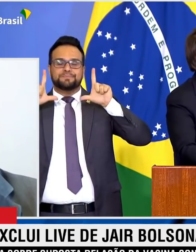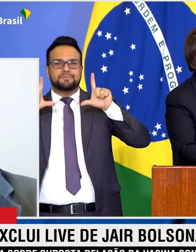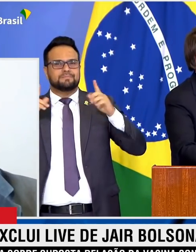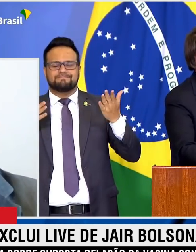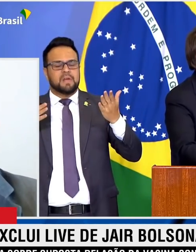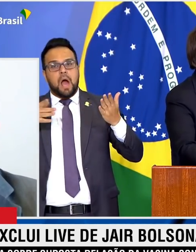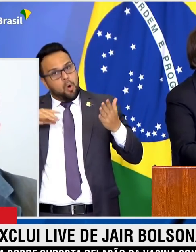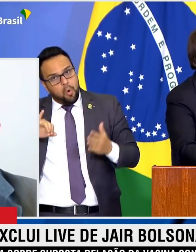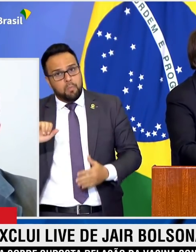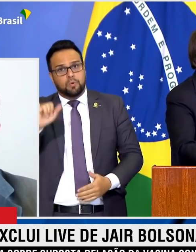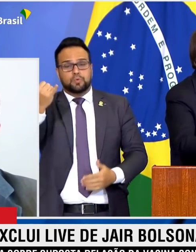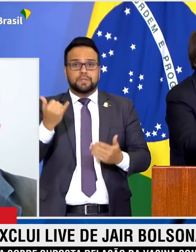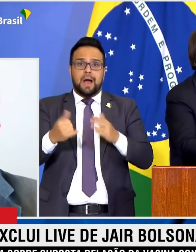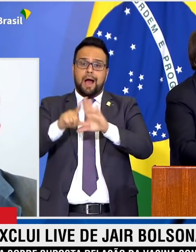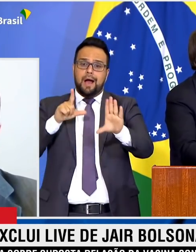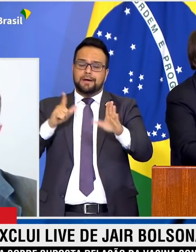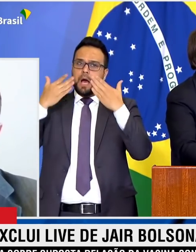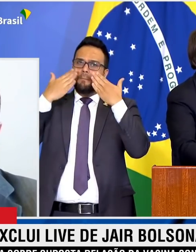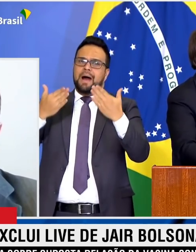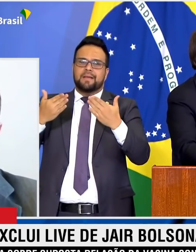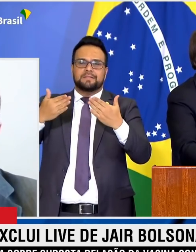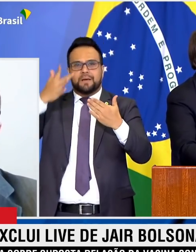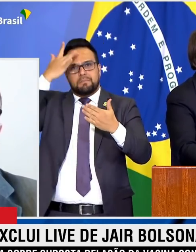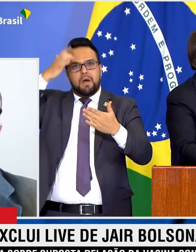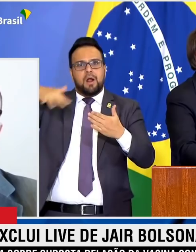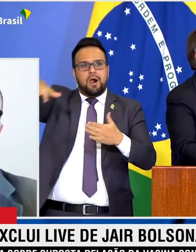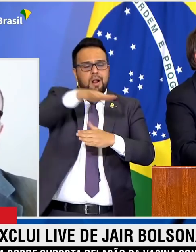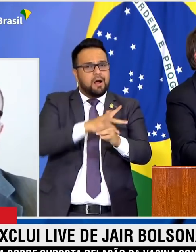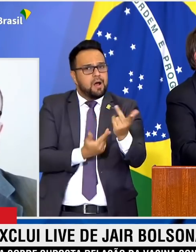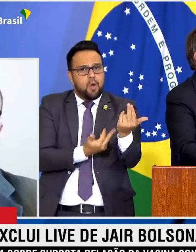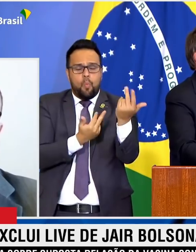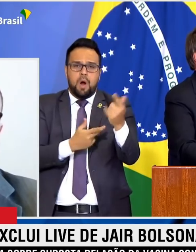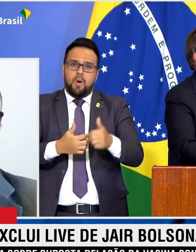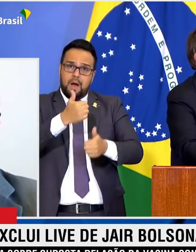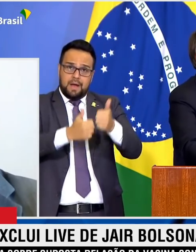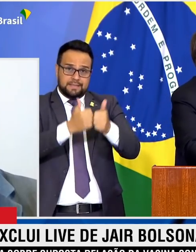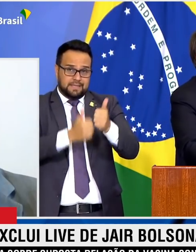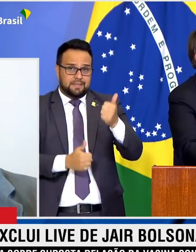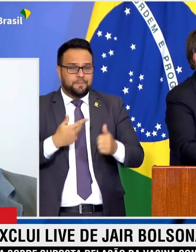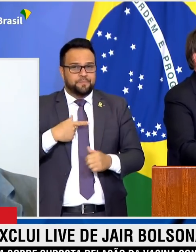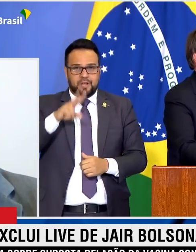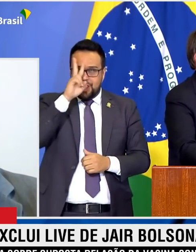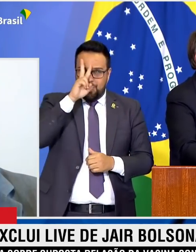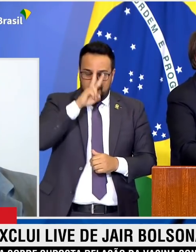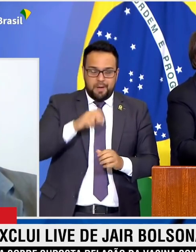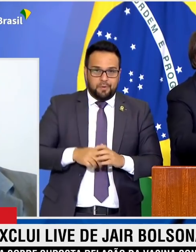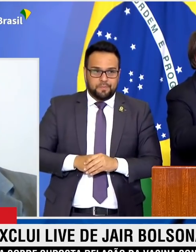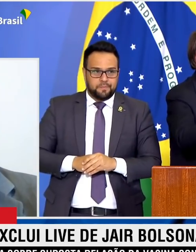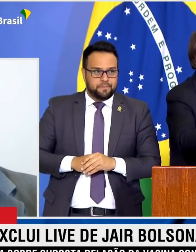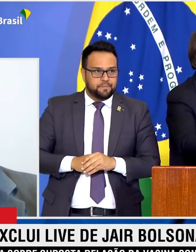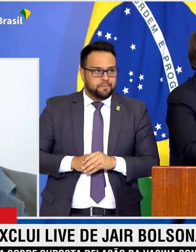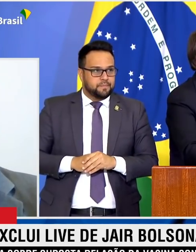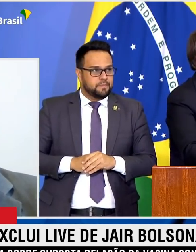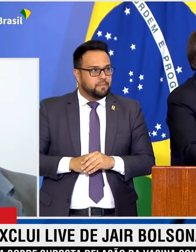assusta nessa discussão toda é que parece que a gente tá olhando apenas para 2022 e eu gostaria que até o presidente